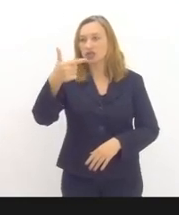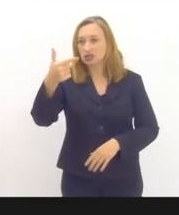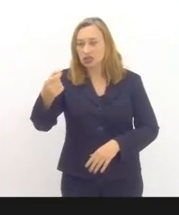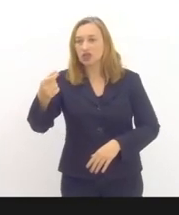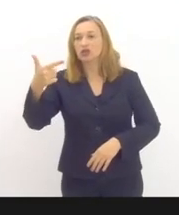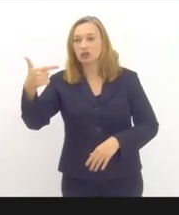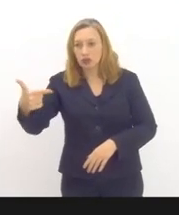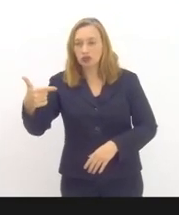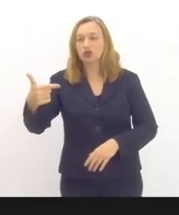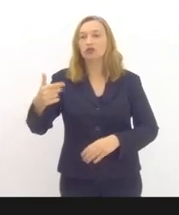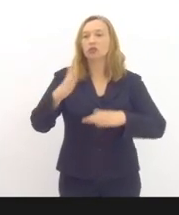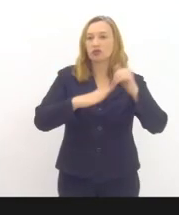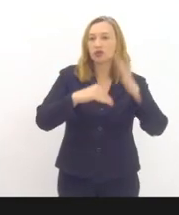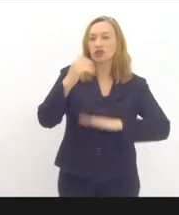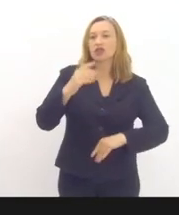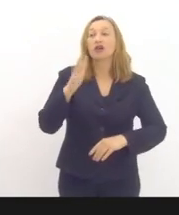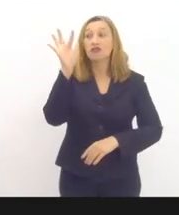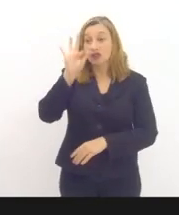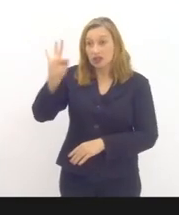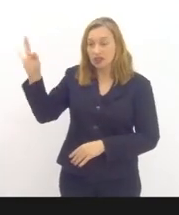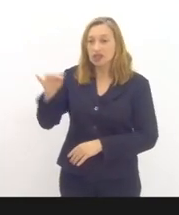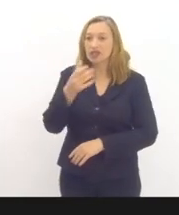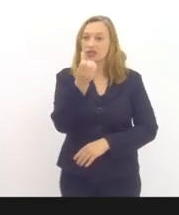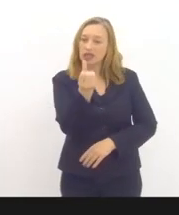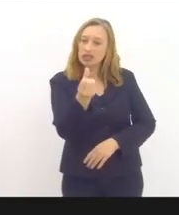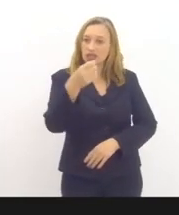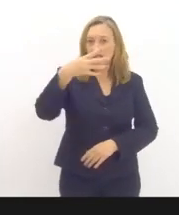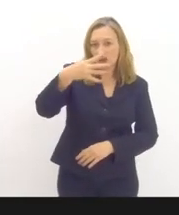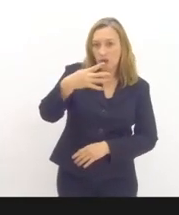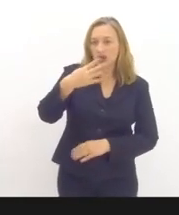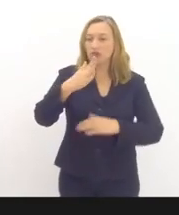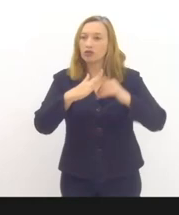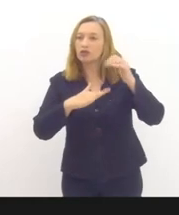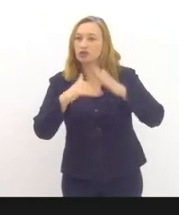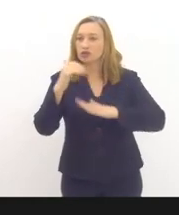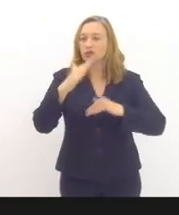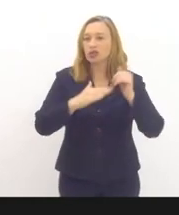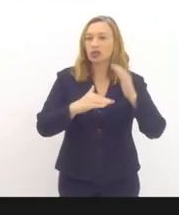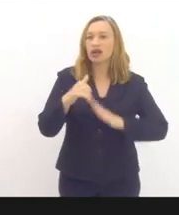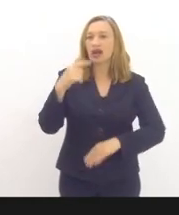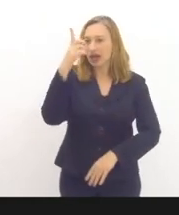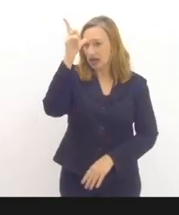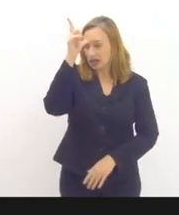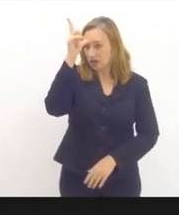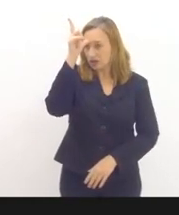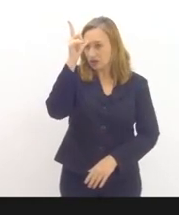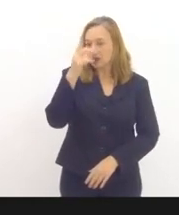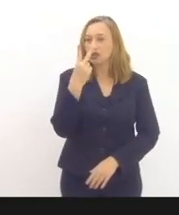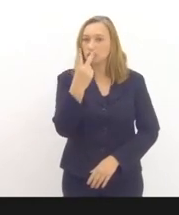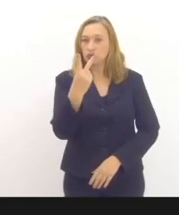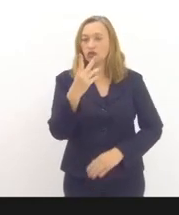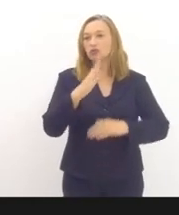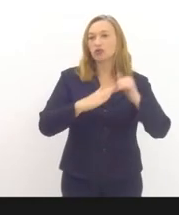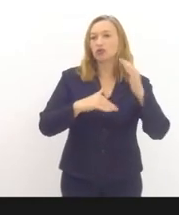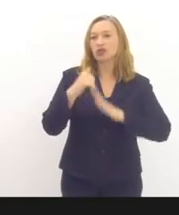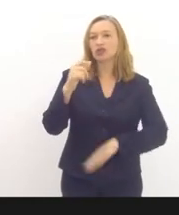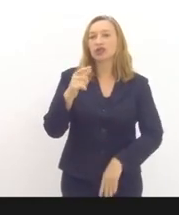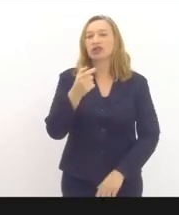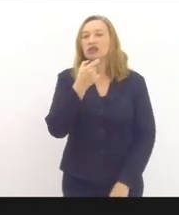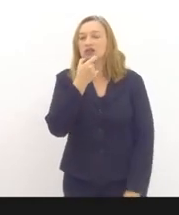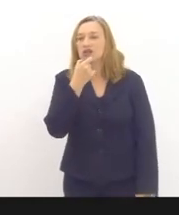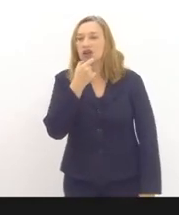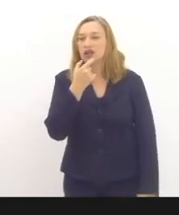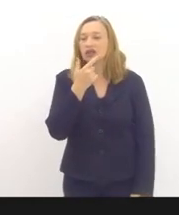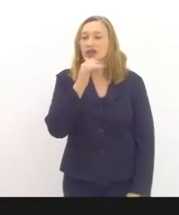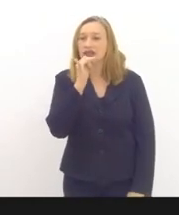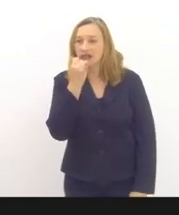1.202 profissionais, francês 64 profissionais, alemão 2 profissionais e italiano